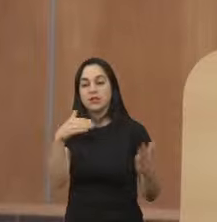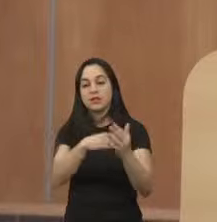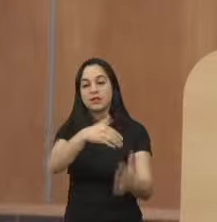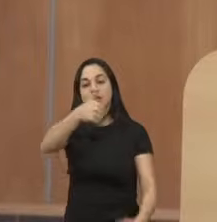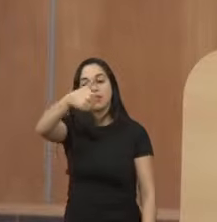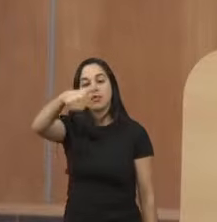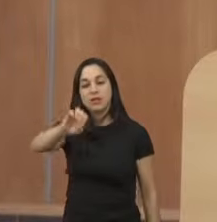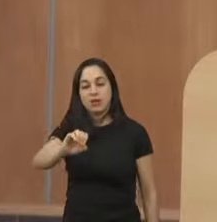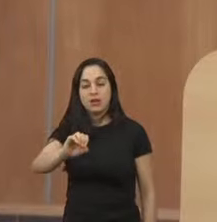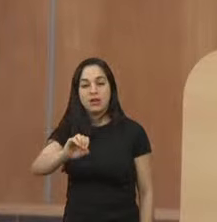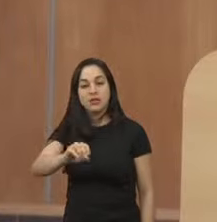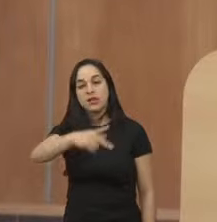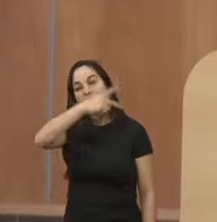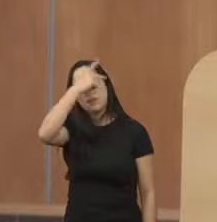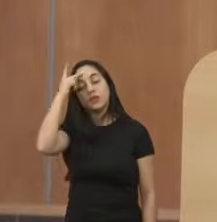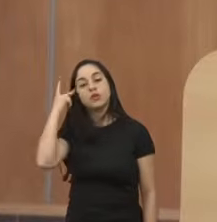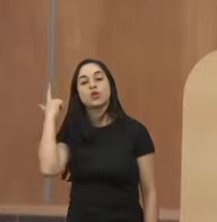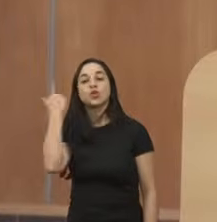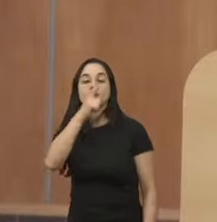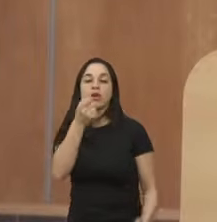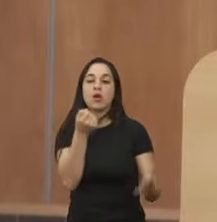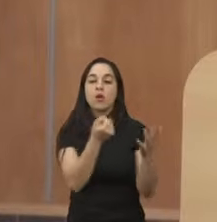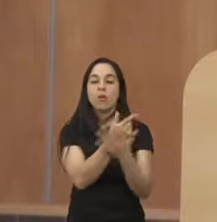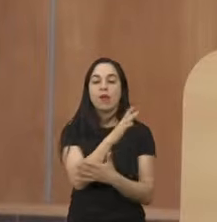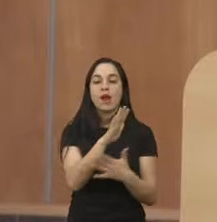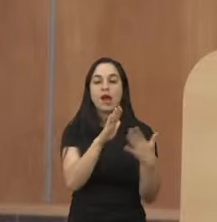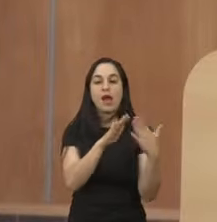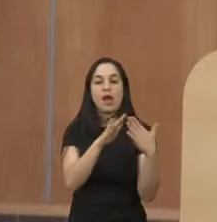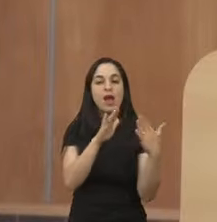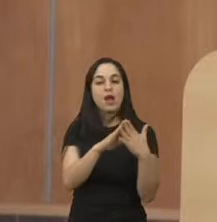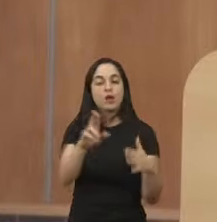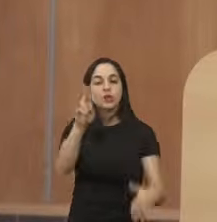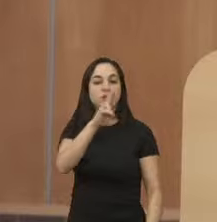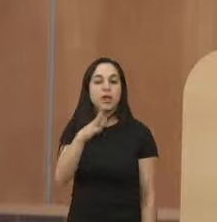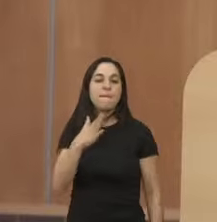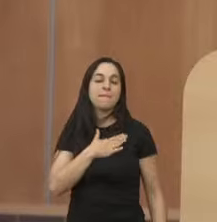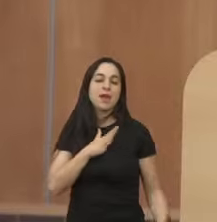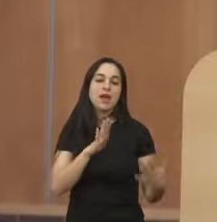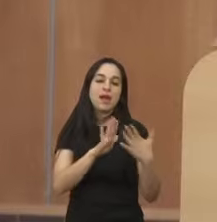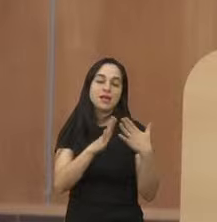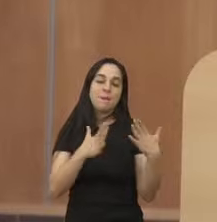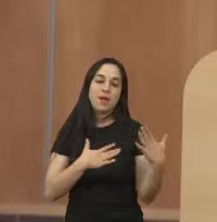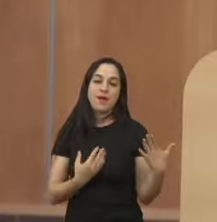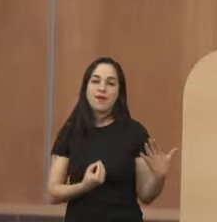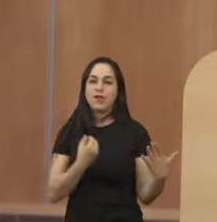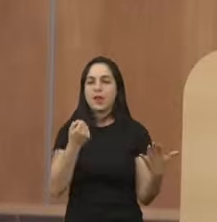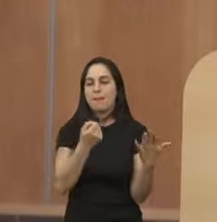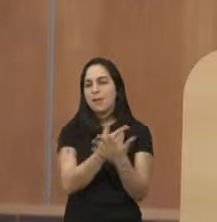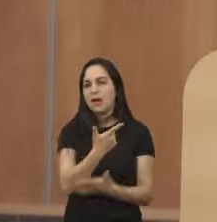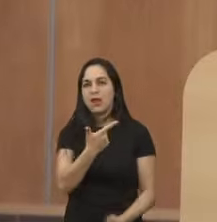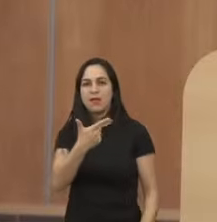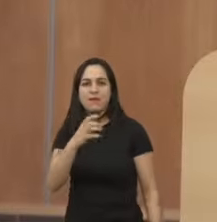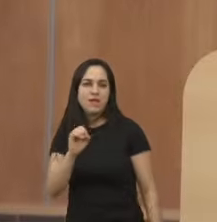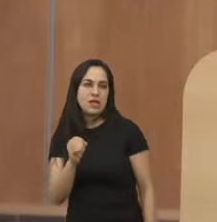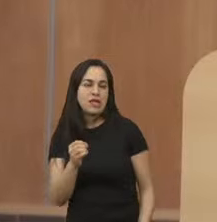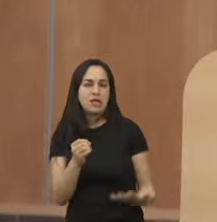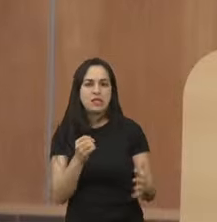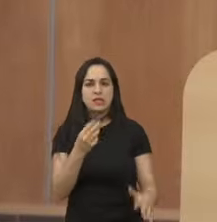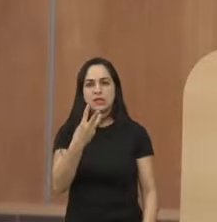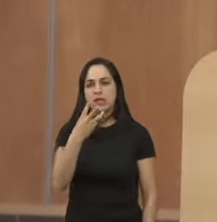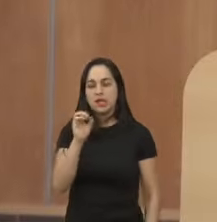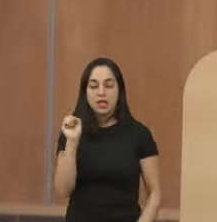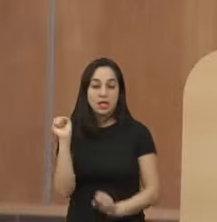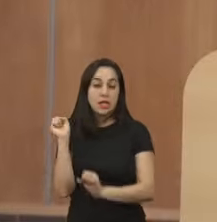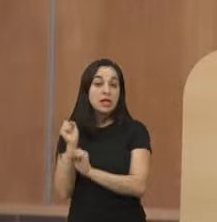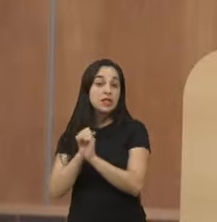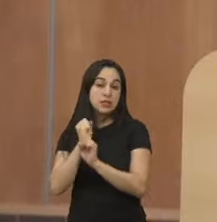diversas pessoas puderam comprar suas casas utilizando o Minha Casa Minha Vida, pagando aí em 20, 30 anos. Então, a gente